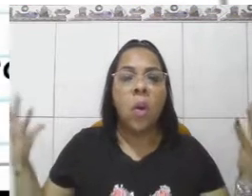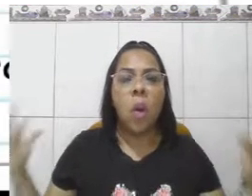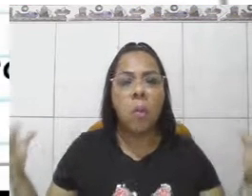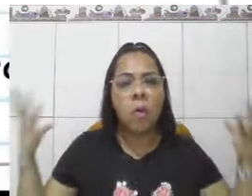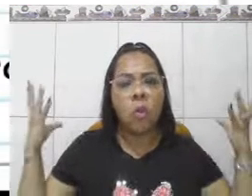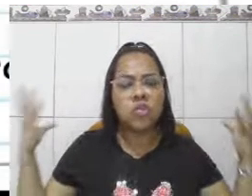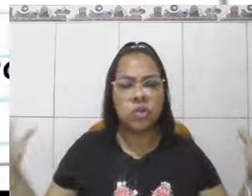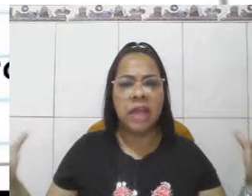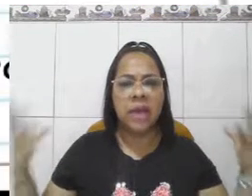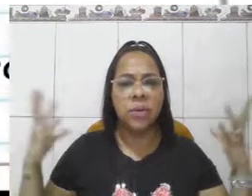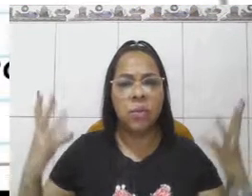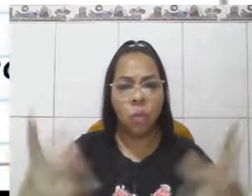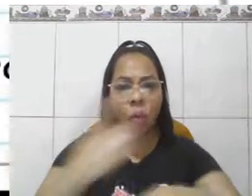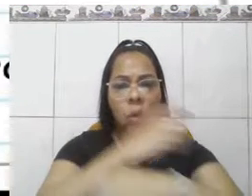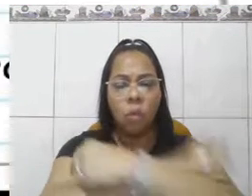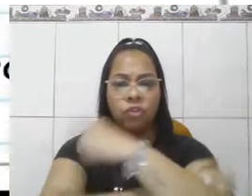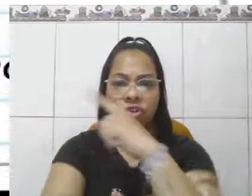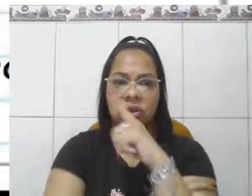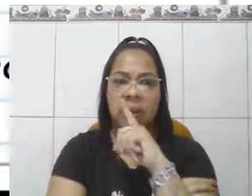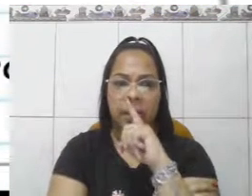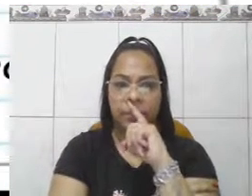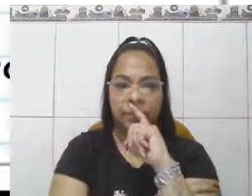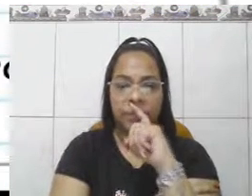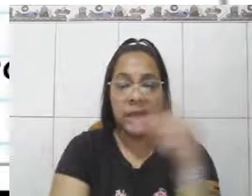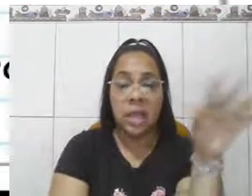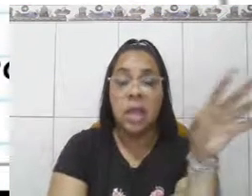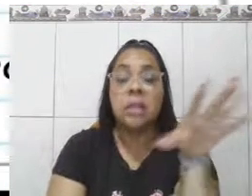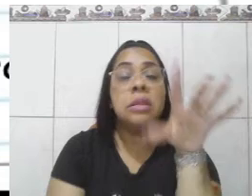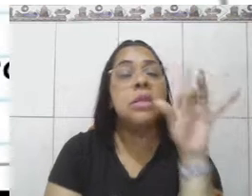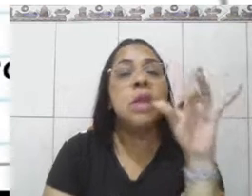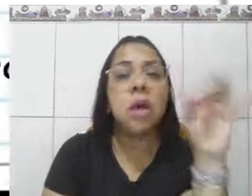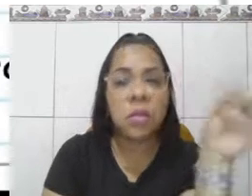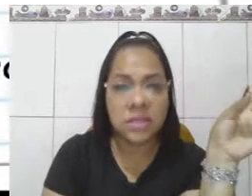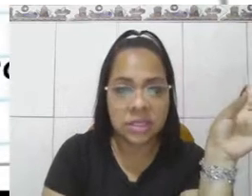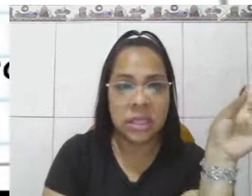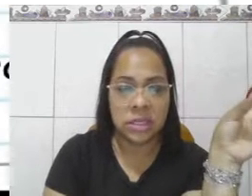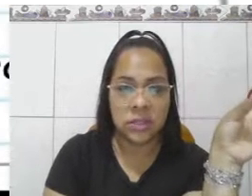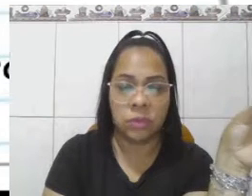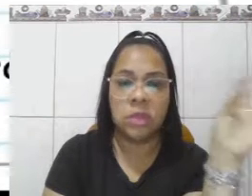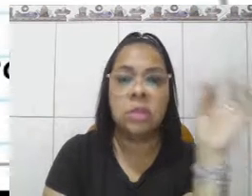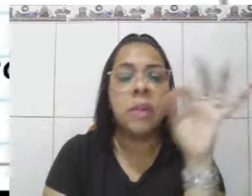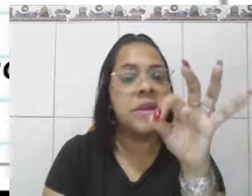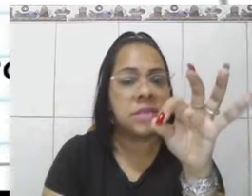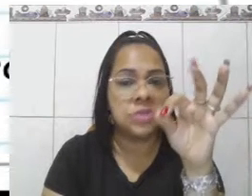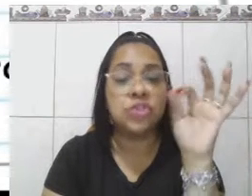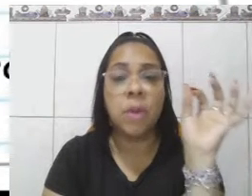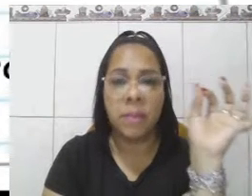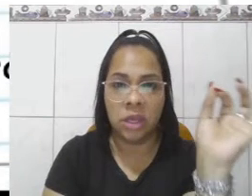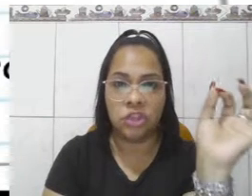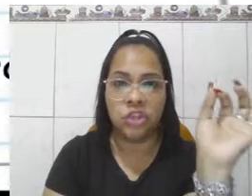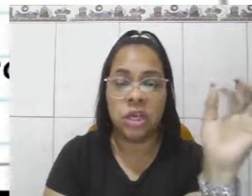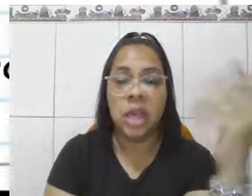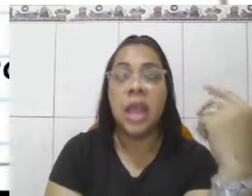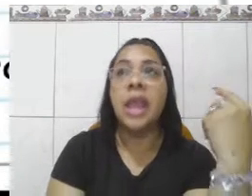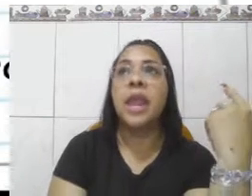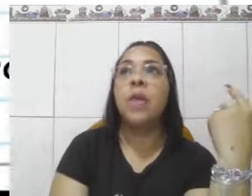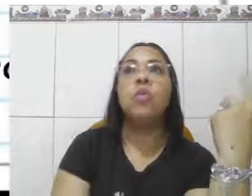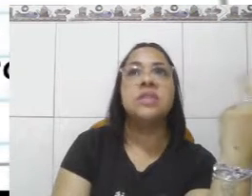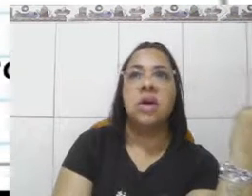alfabética. Como consultar um dicionário? Não se esqueçam que não é preciso